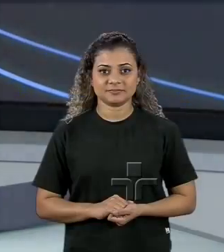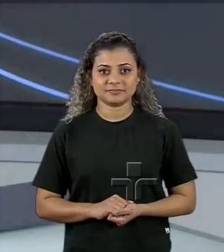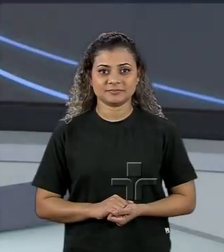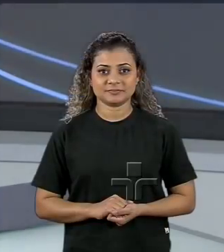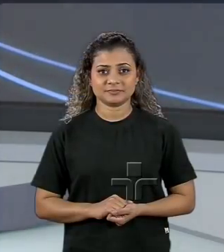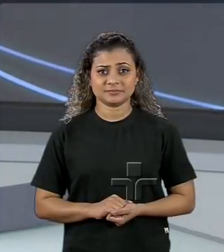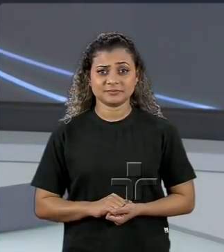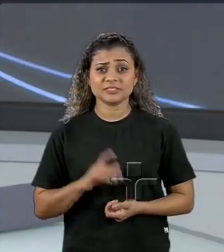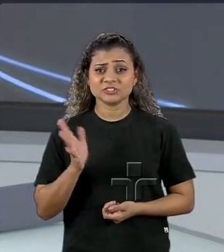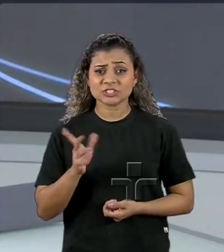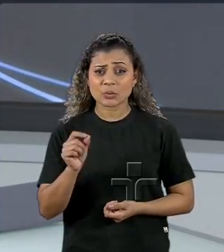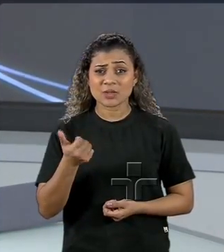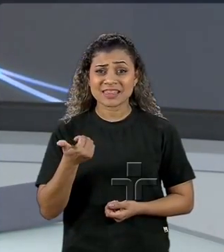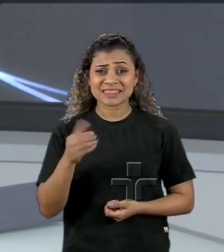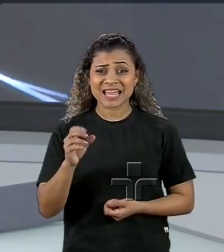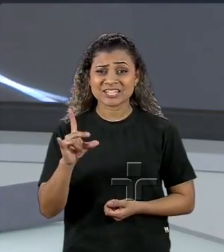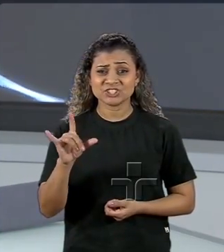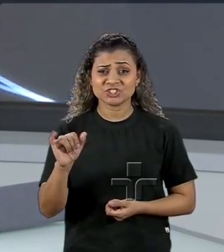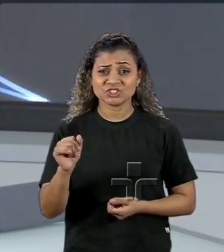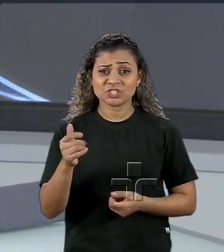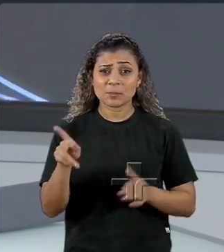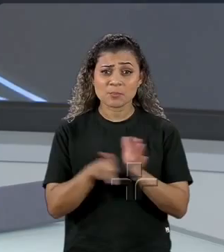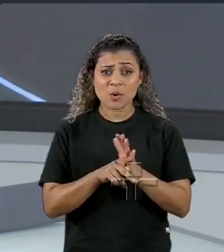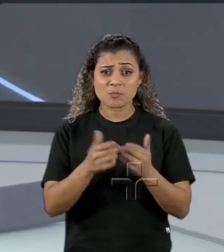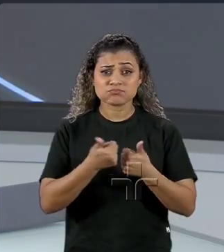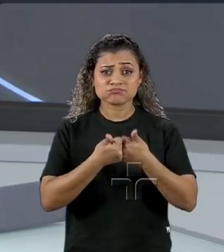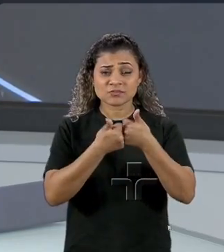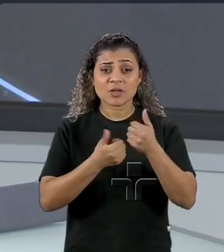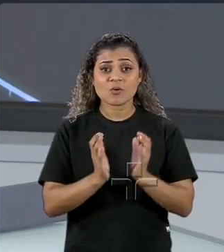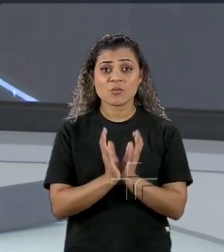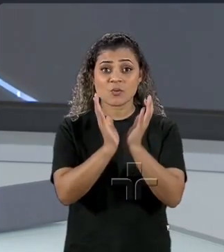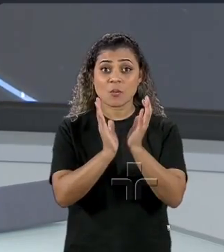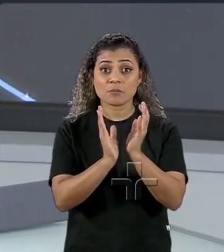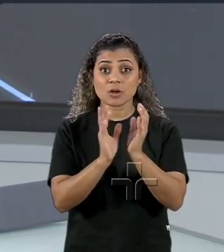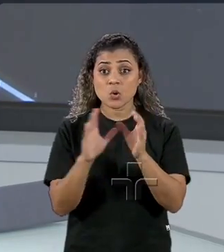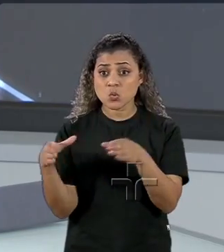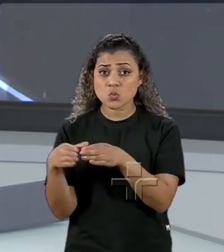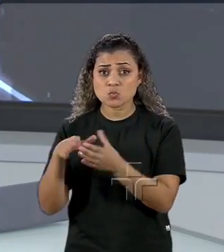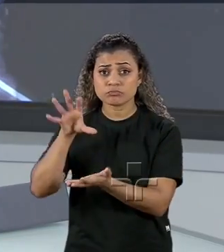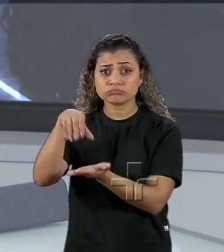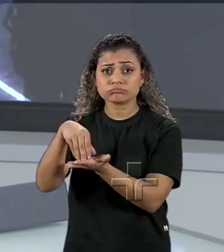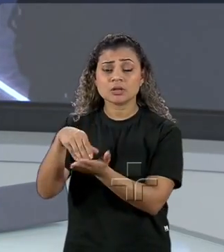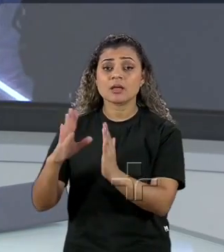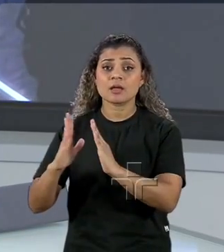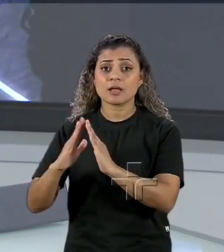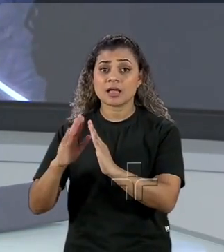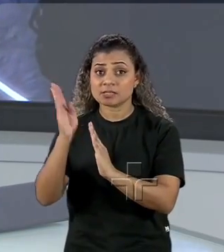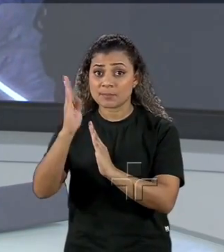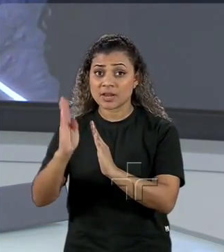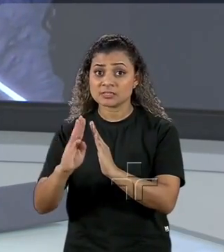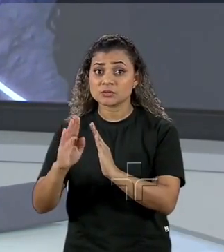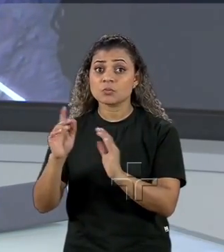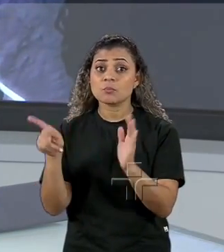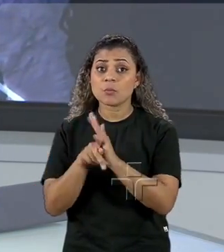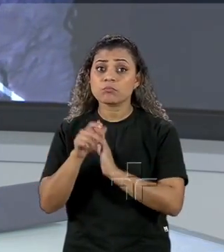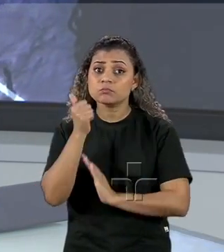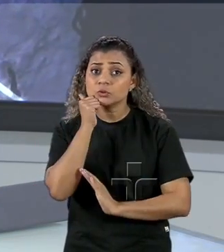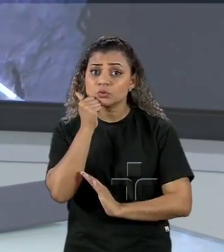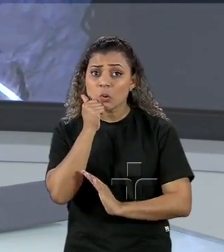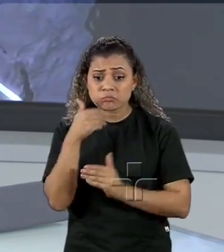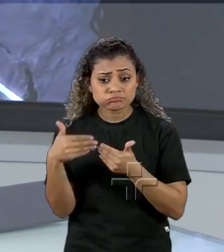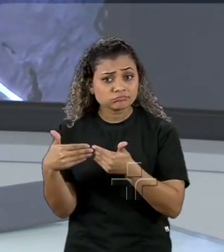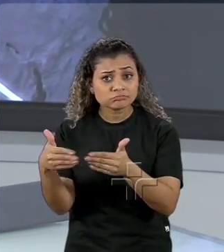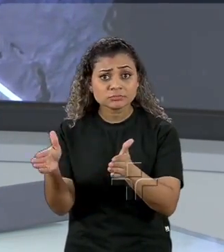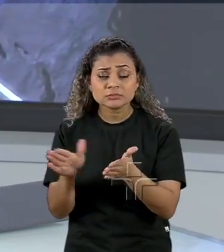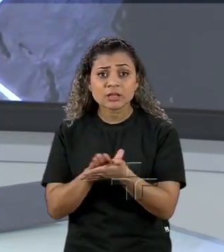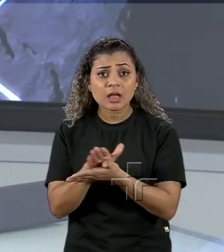Mesmo com mais de 10 dias de bola rolando, um espaço que seria a Casa Brasil, em Moscou, ainda não começou a funcionar. É o que